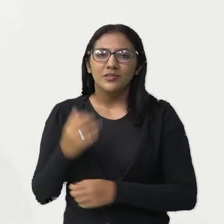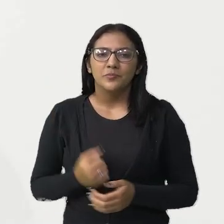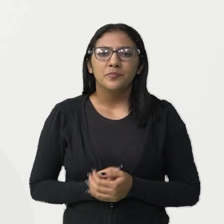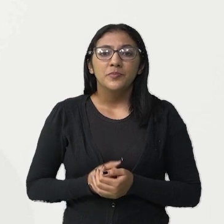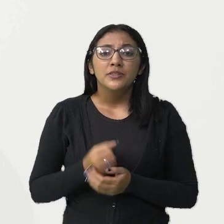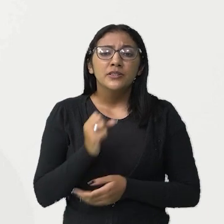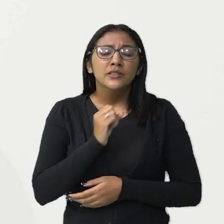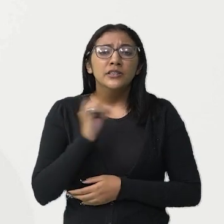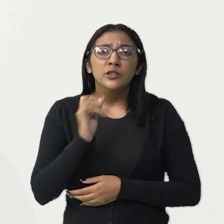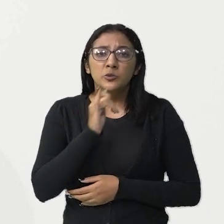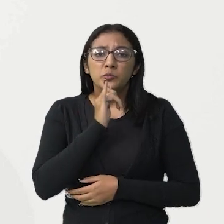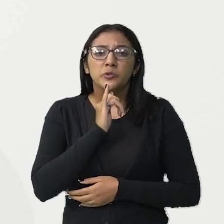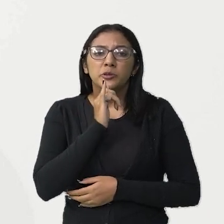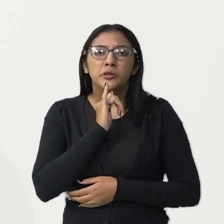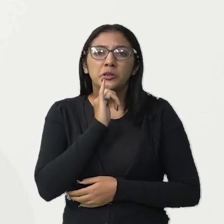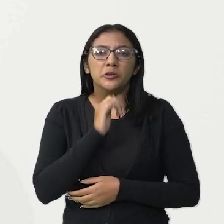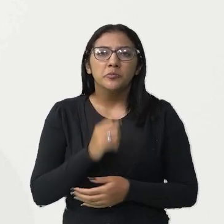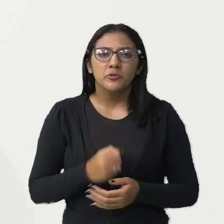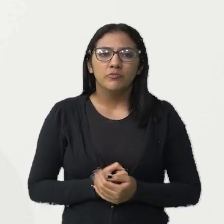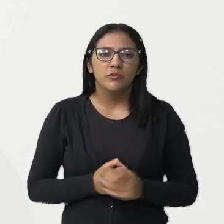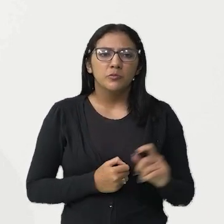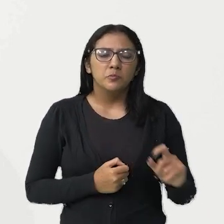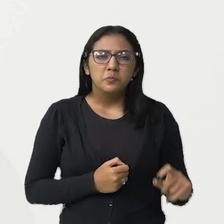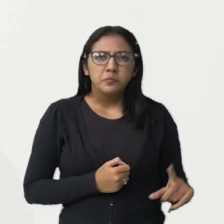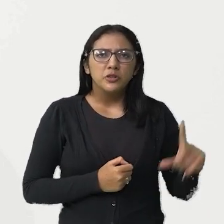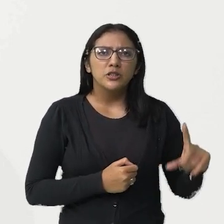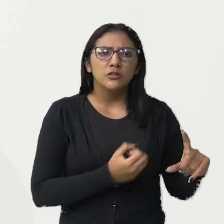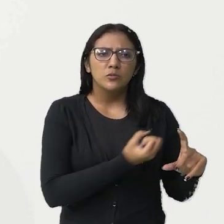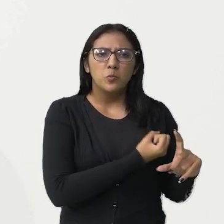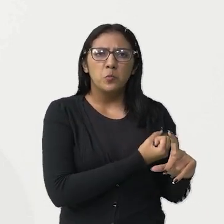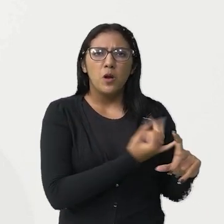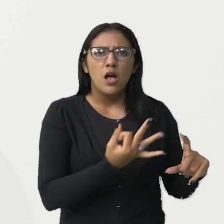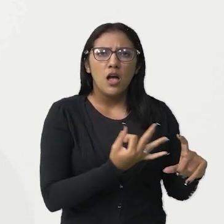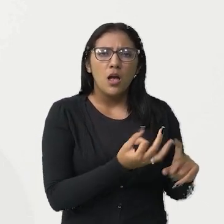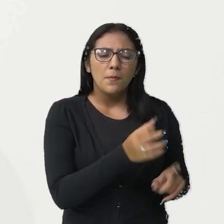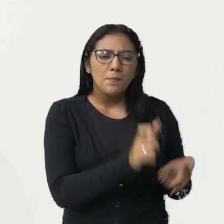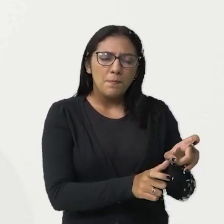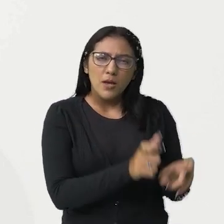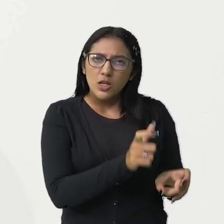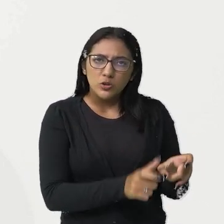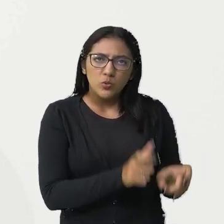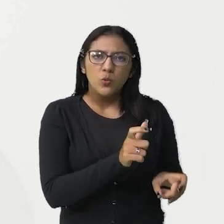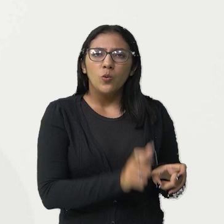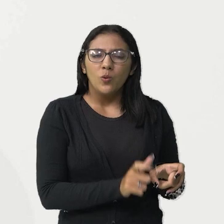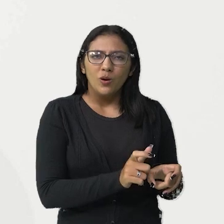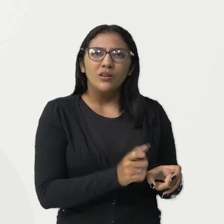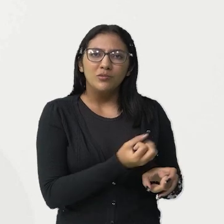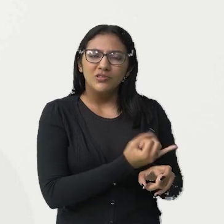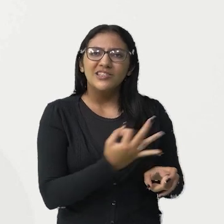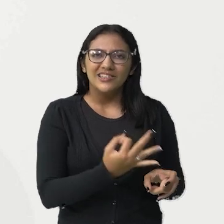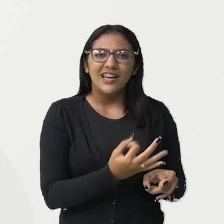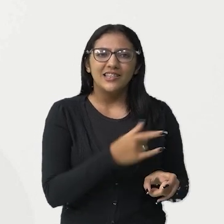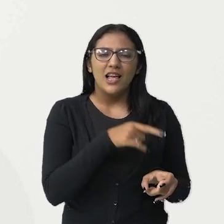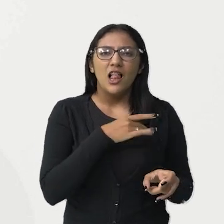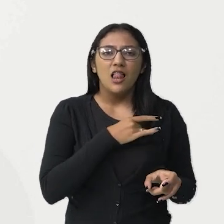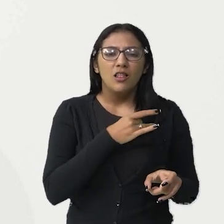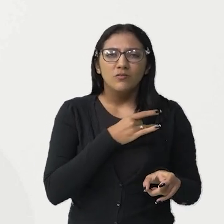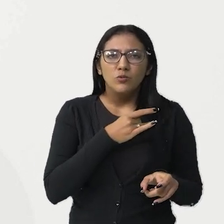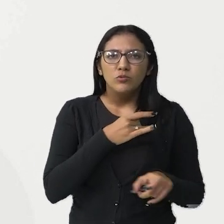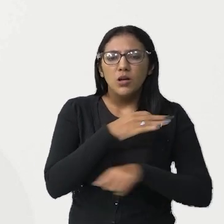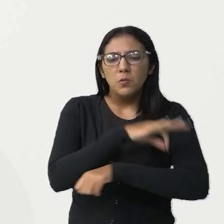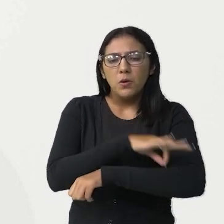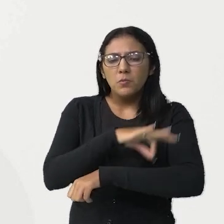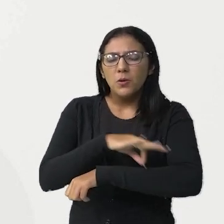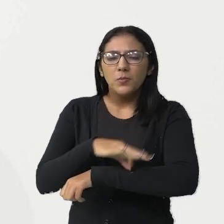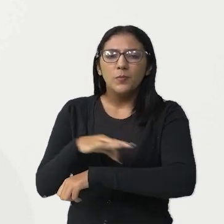eu aumentar a quantidade de pessoas nesse projeto, né, que vão plantar as mudas, o